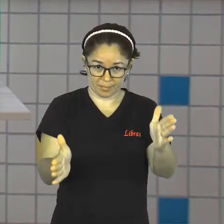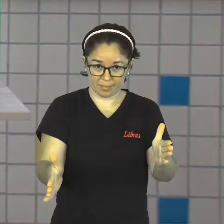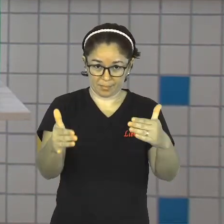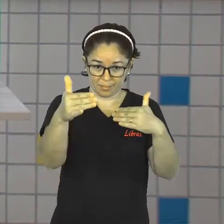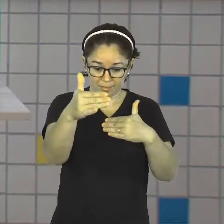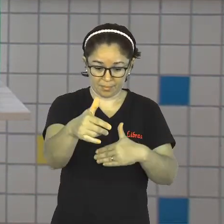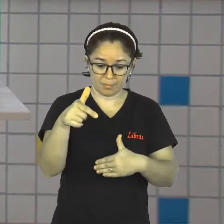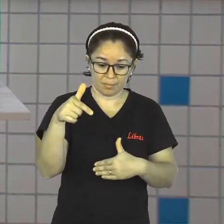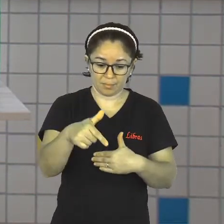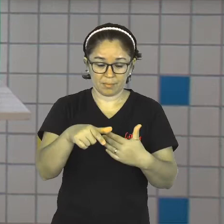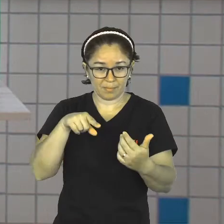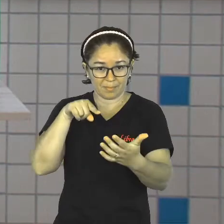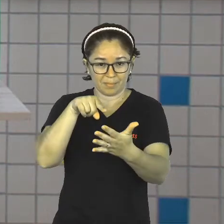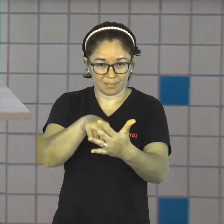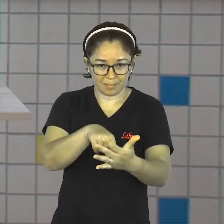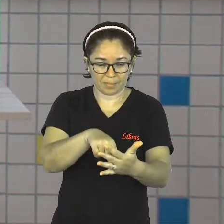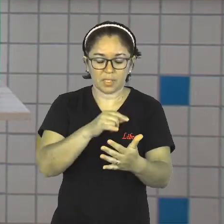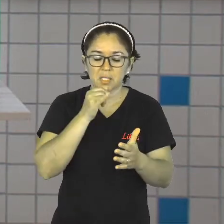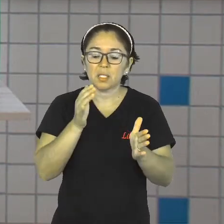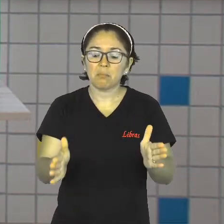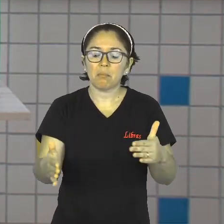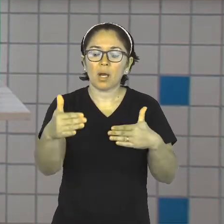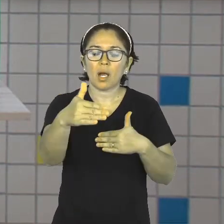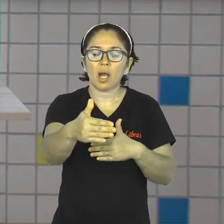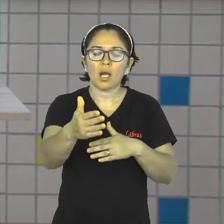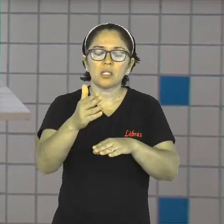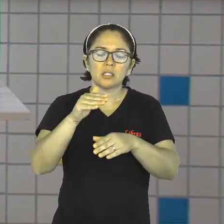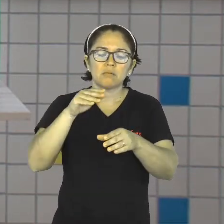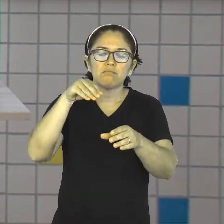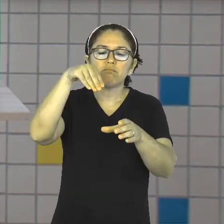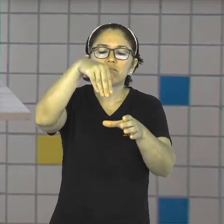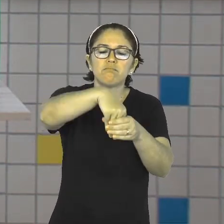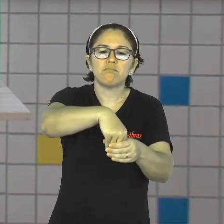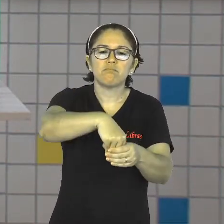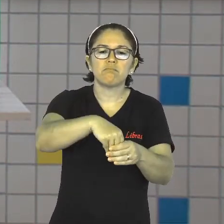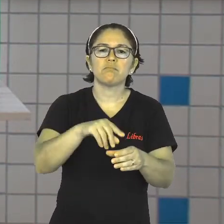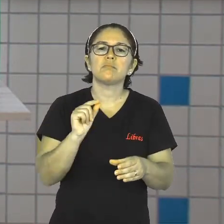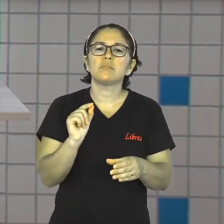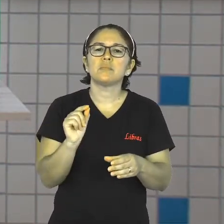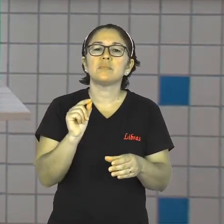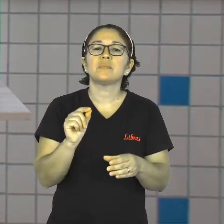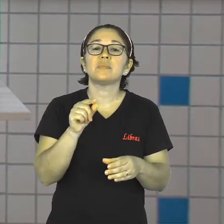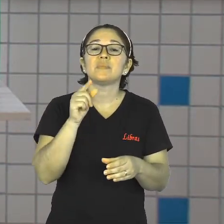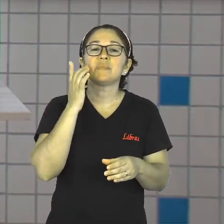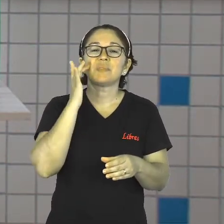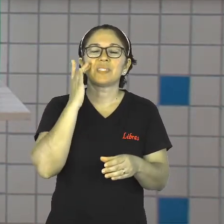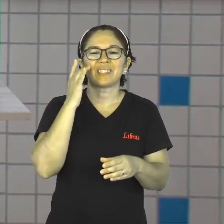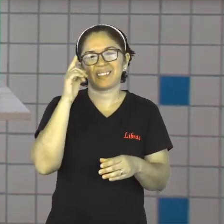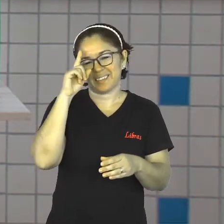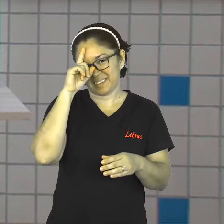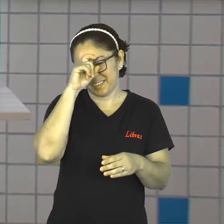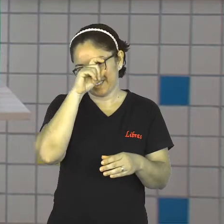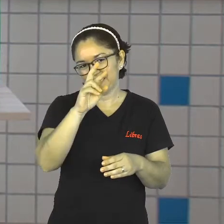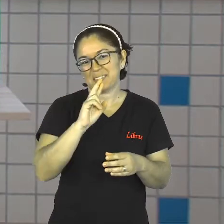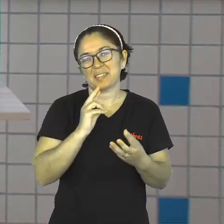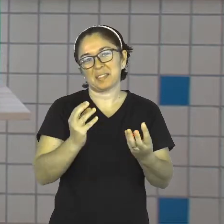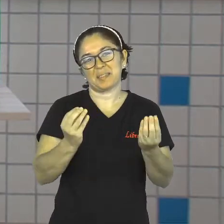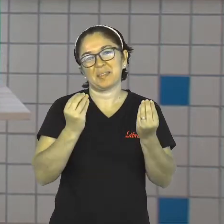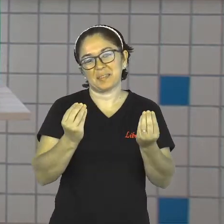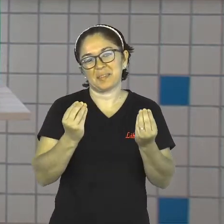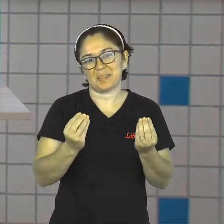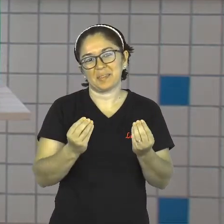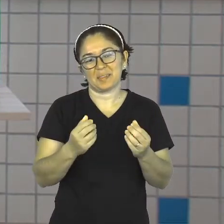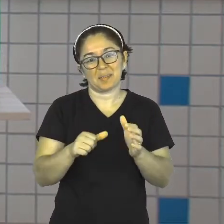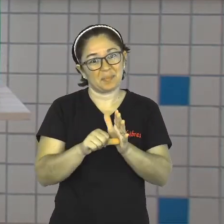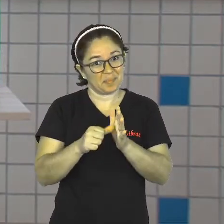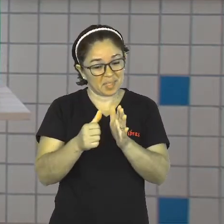tem dentro. O que tem dentro da caixa? Ah, difícil realmente vocês saberem. Ainda não abri, não é